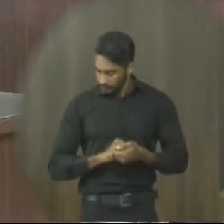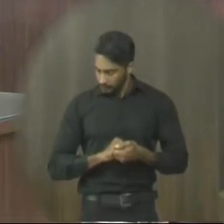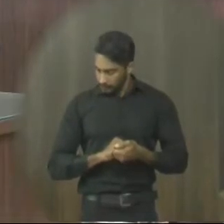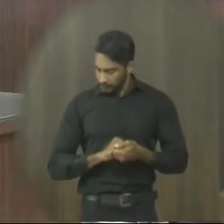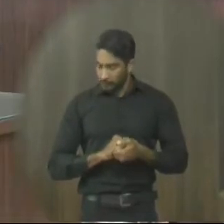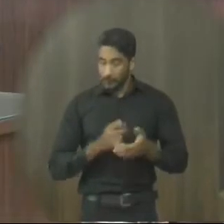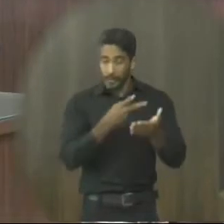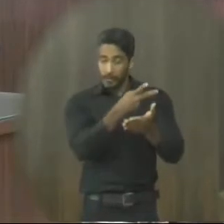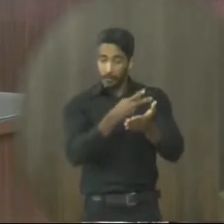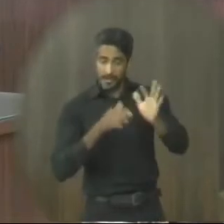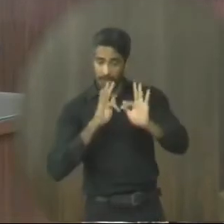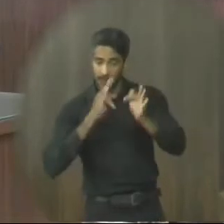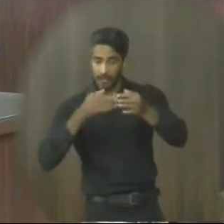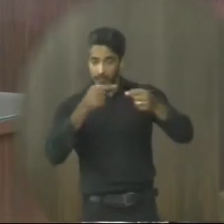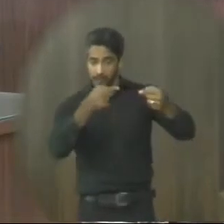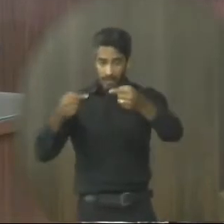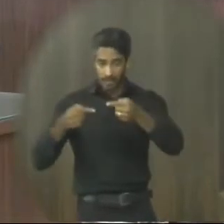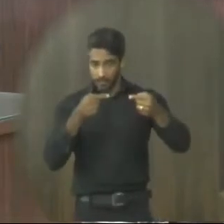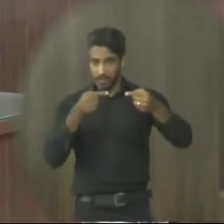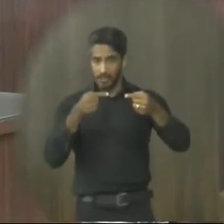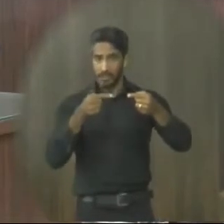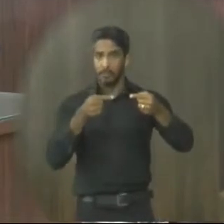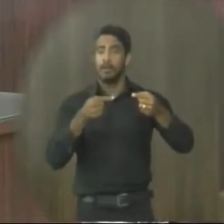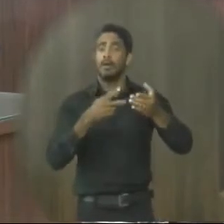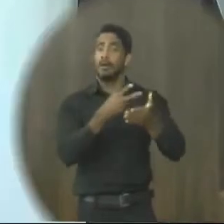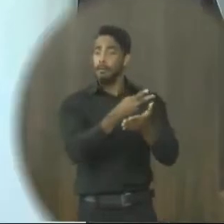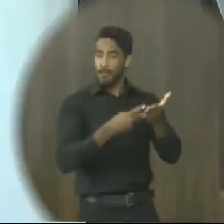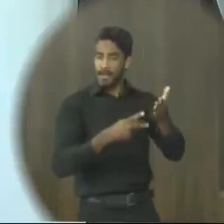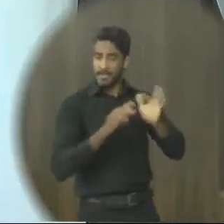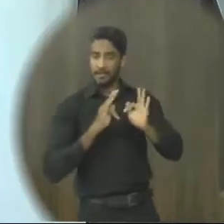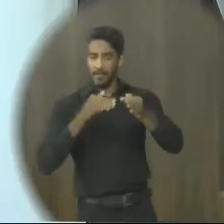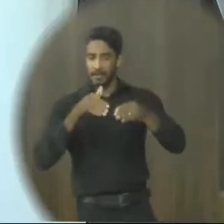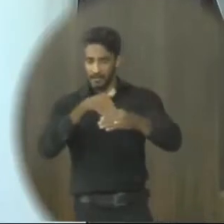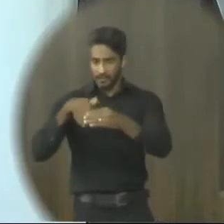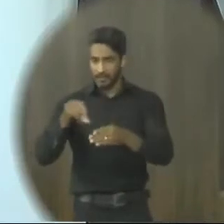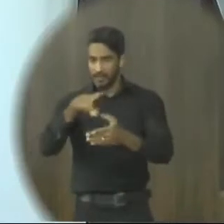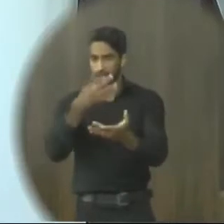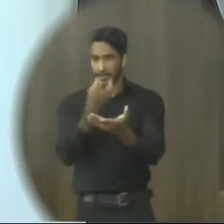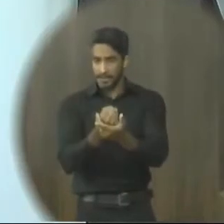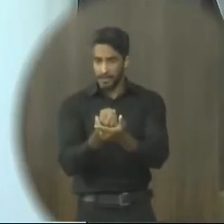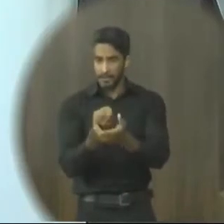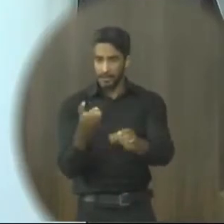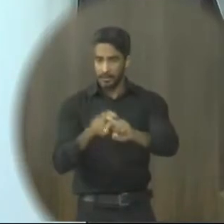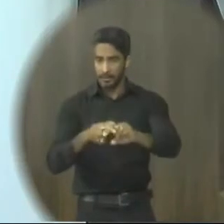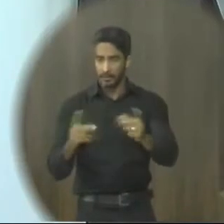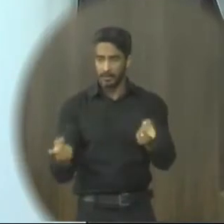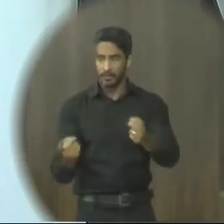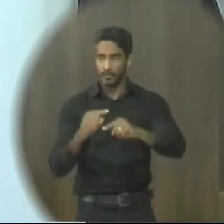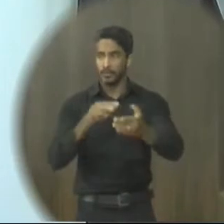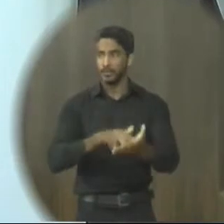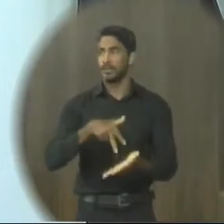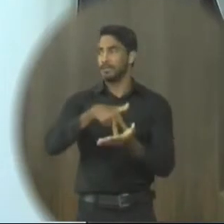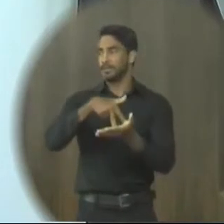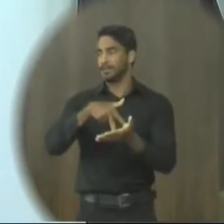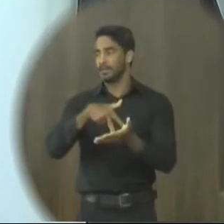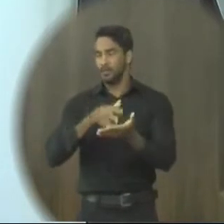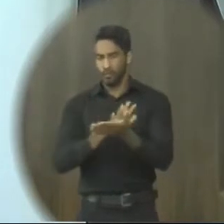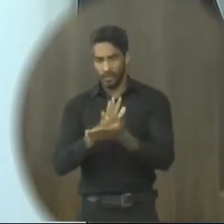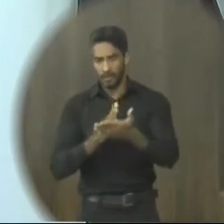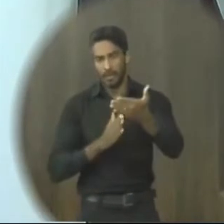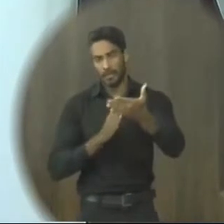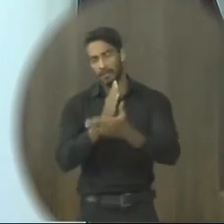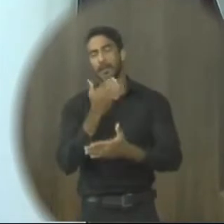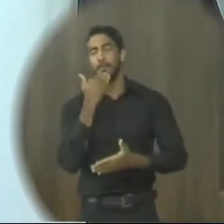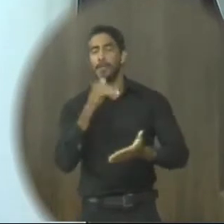Parecer final está em discussão. Parecer final em votação. Quem for favor, permaneça sentados. Contrários, se levantem. Aprovado. Solicito